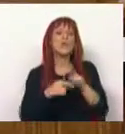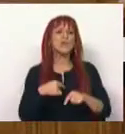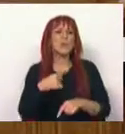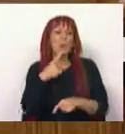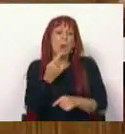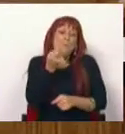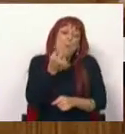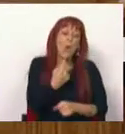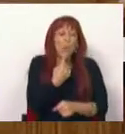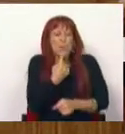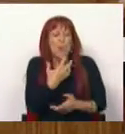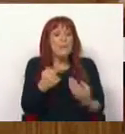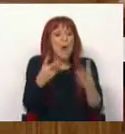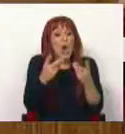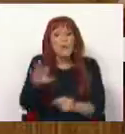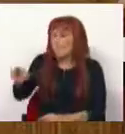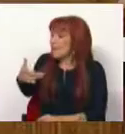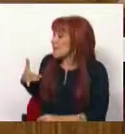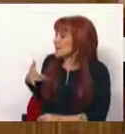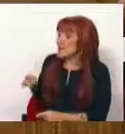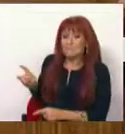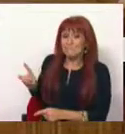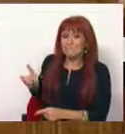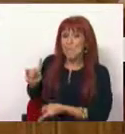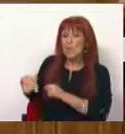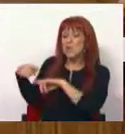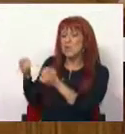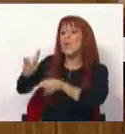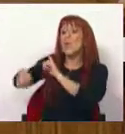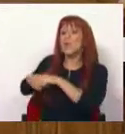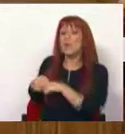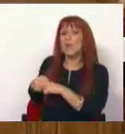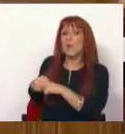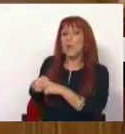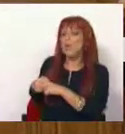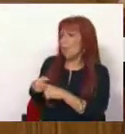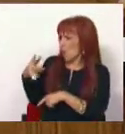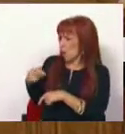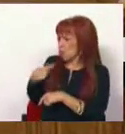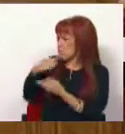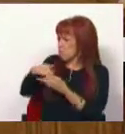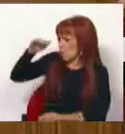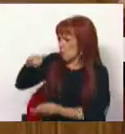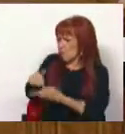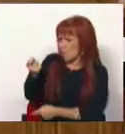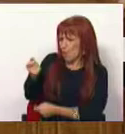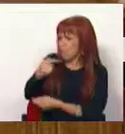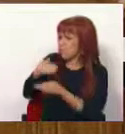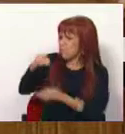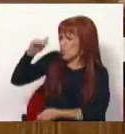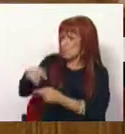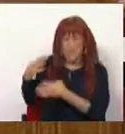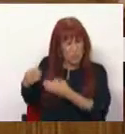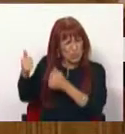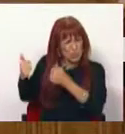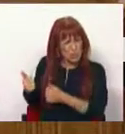muito, se é pouco. Nos orçamentos do PSD e do CDS, aquilo que se discutia era a dimensão dos cortes, se era muito ou se era pouco, se era